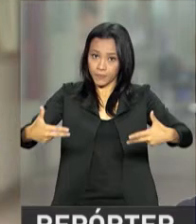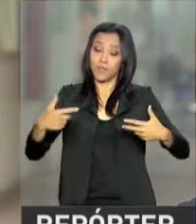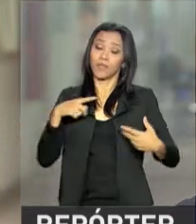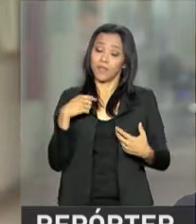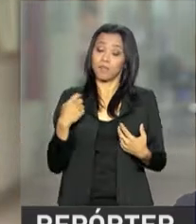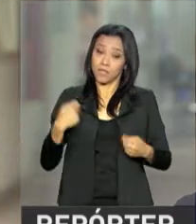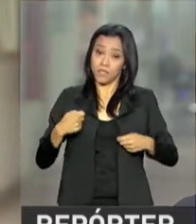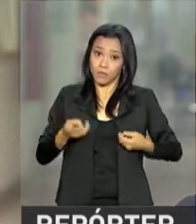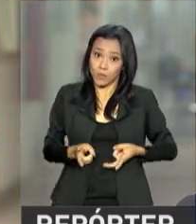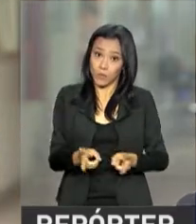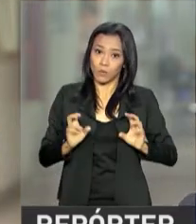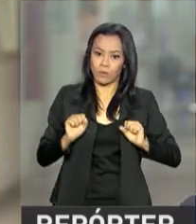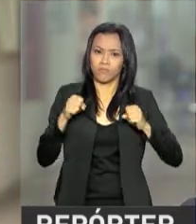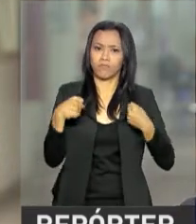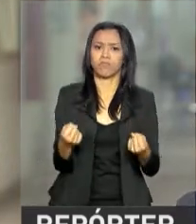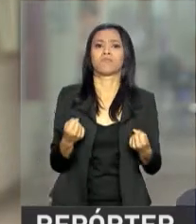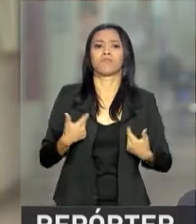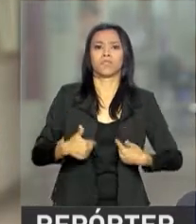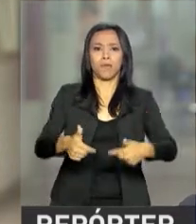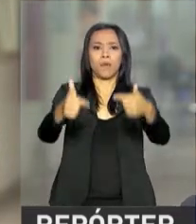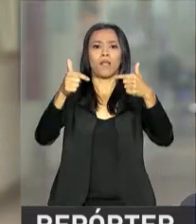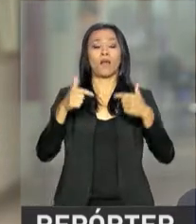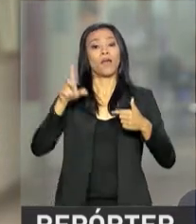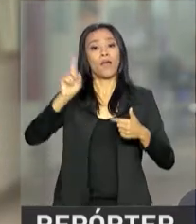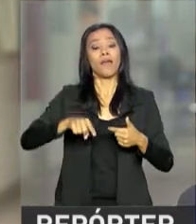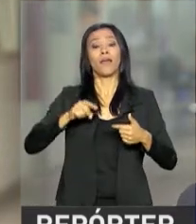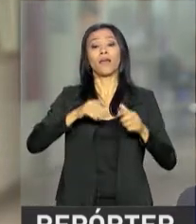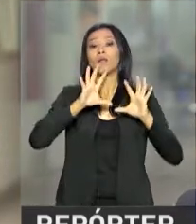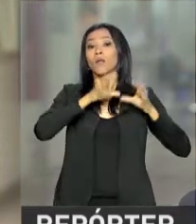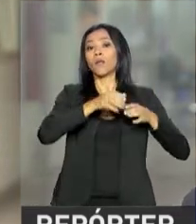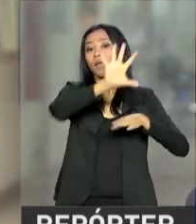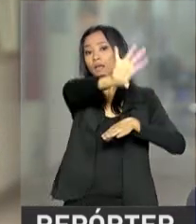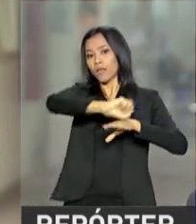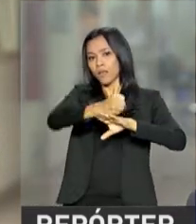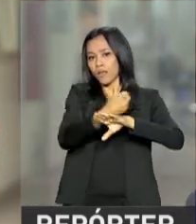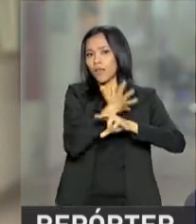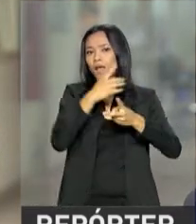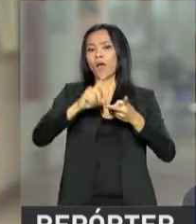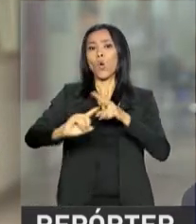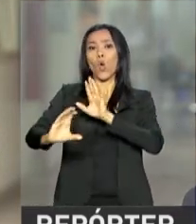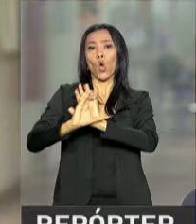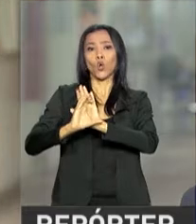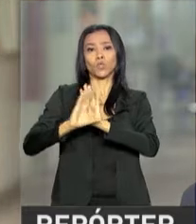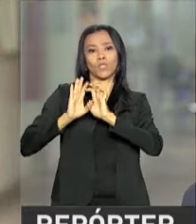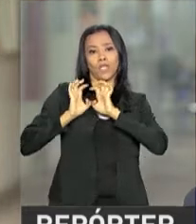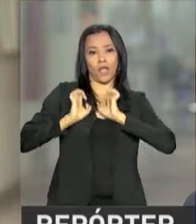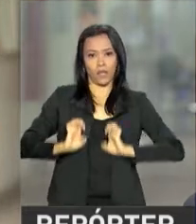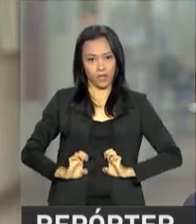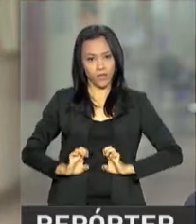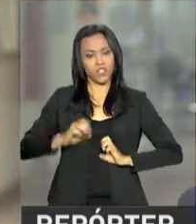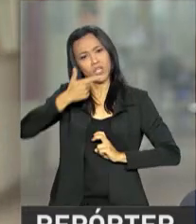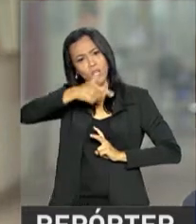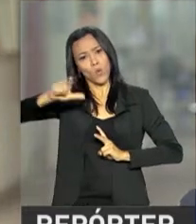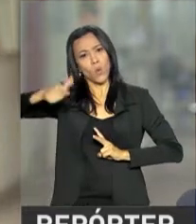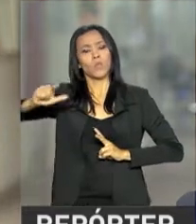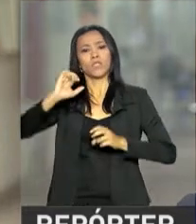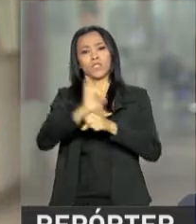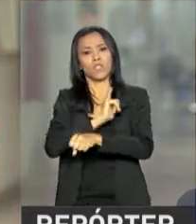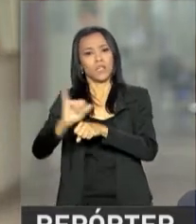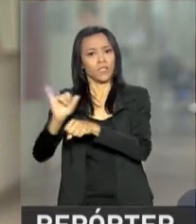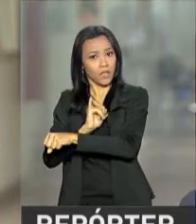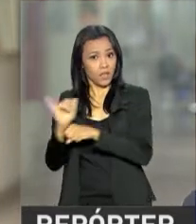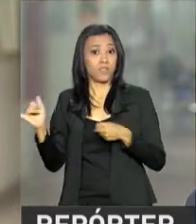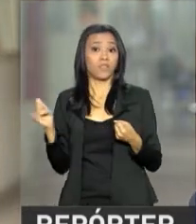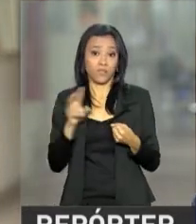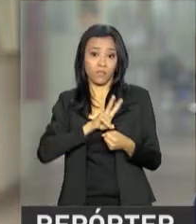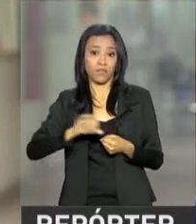forma muito forte tomou se implementados é canais de denúncia códigos de ética e uma série de de outras ferramentas além de análise de risco e